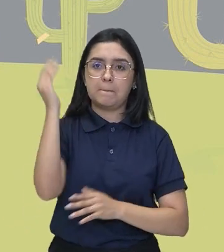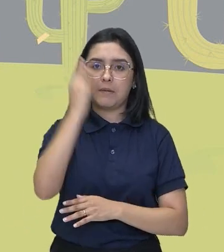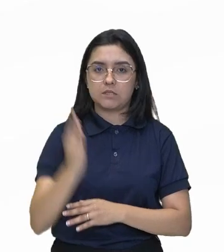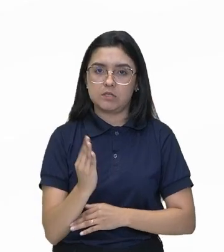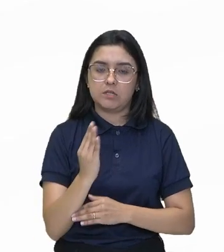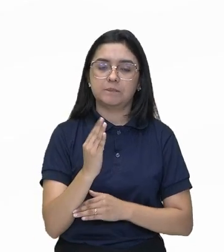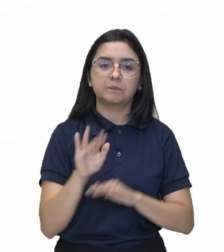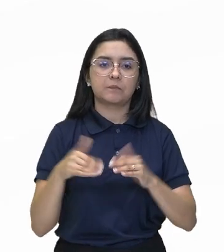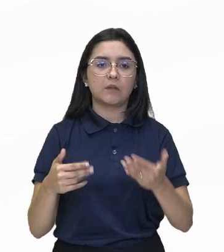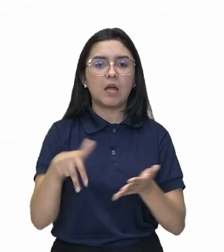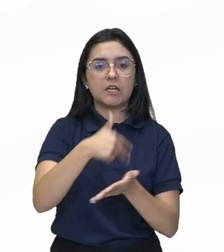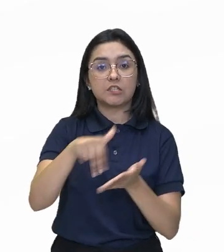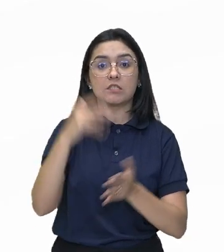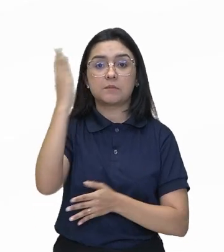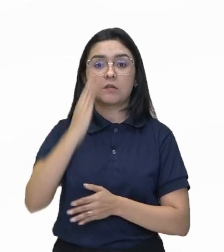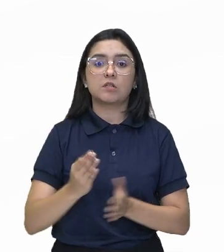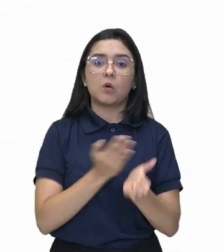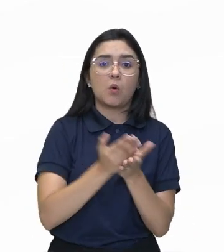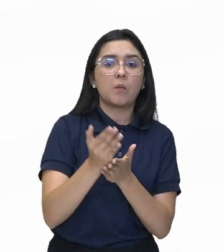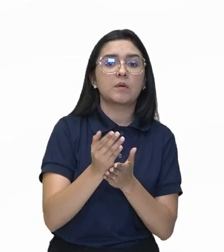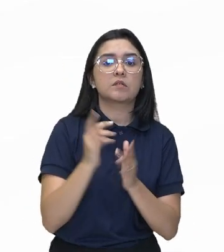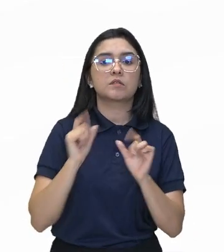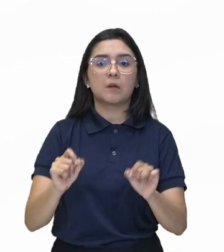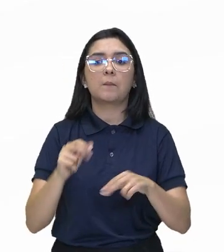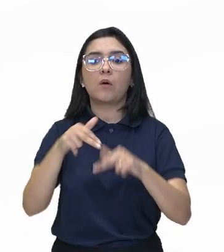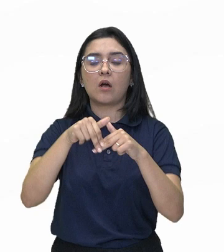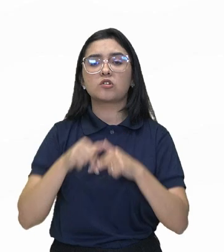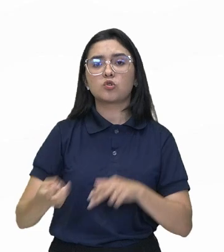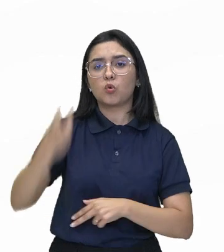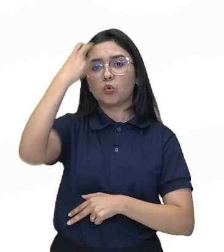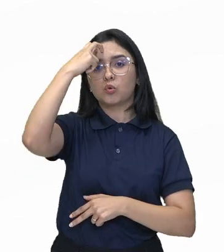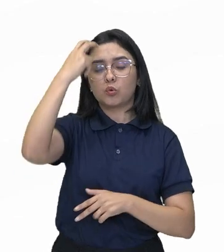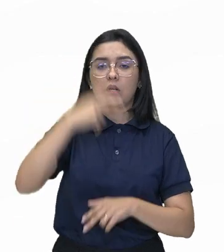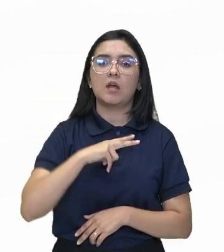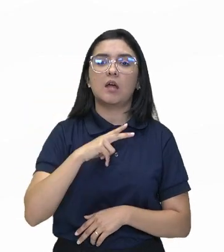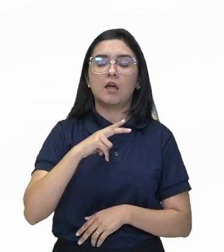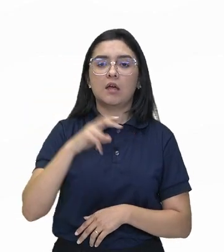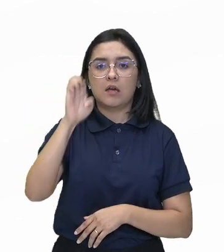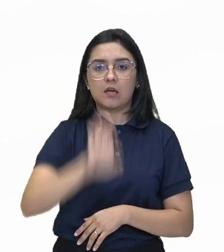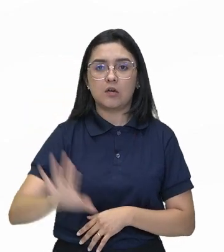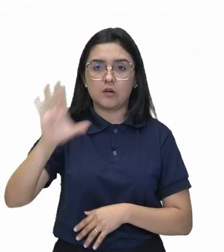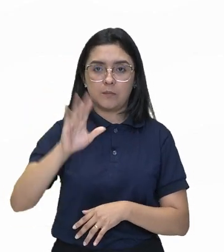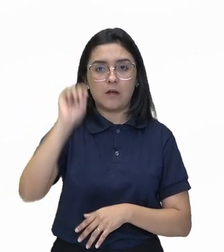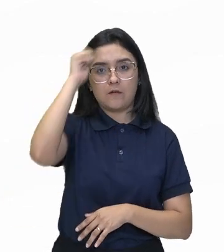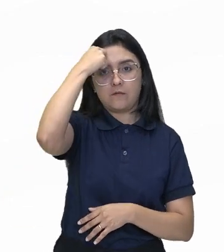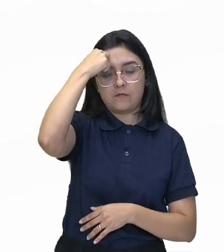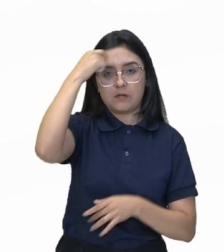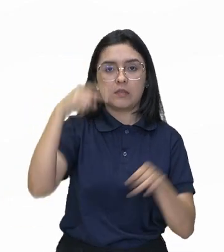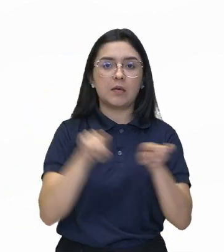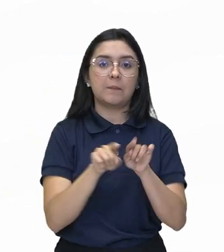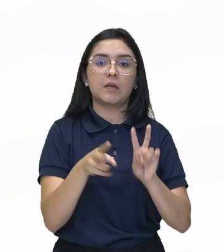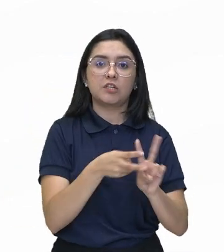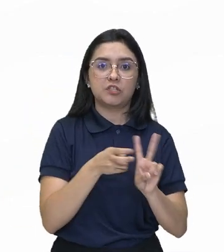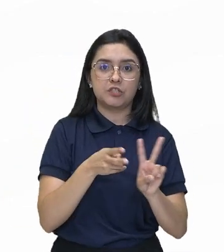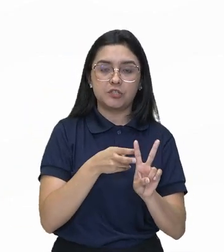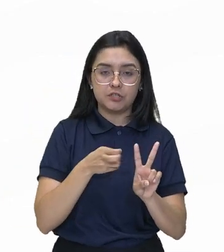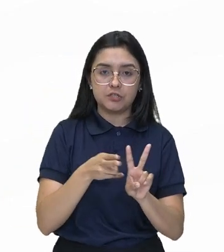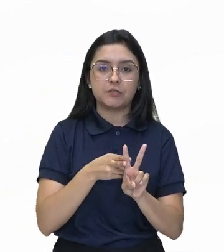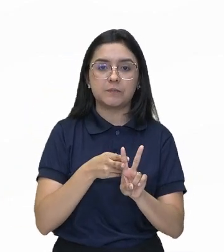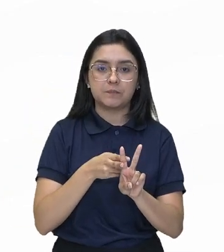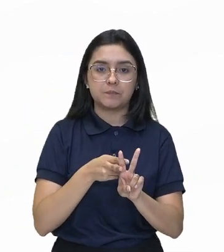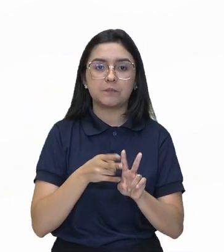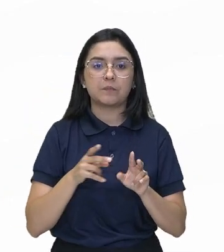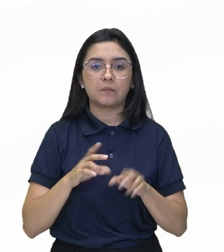danças brasileiras surgiram da fusão das culturas europeia, africana e indígena, aliadas